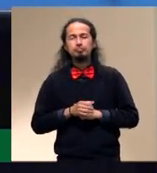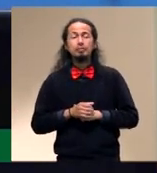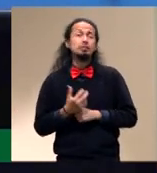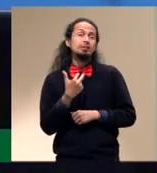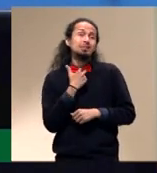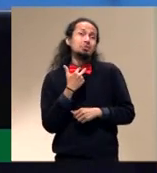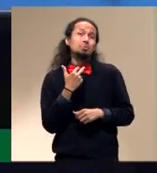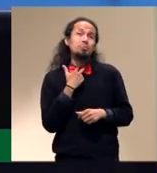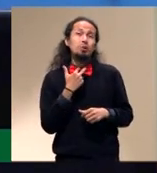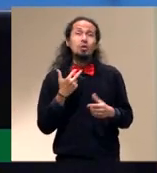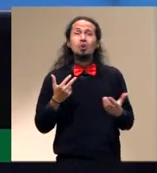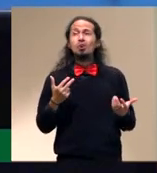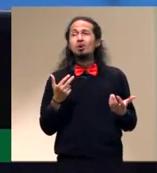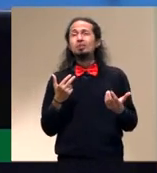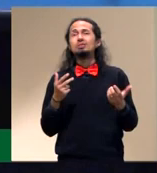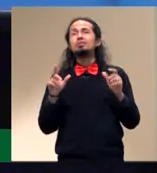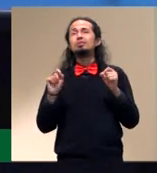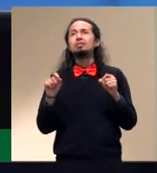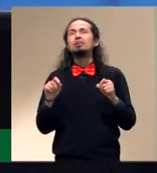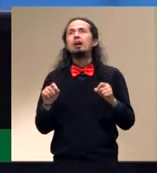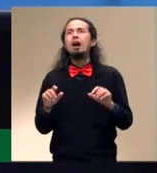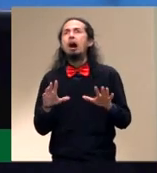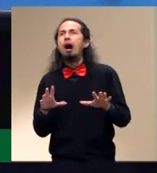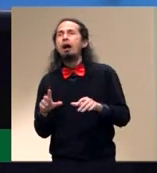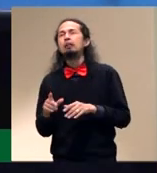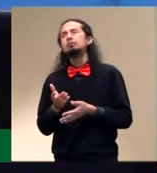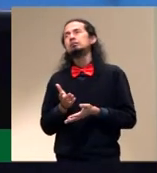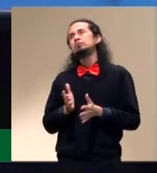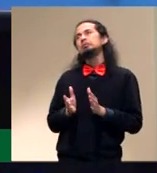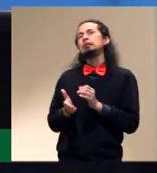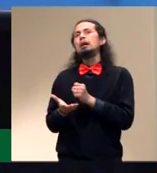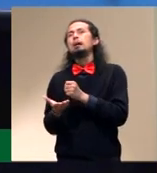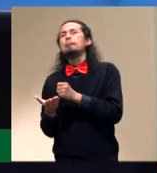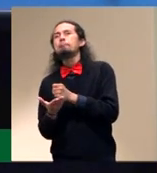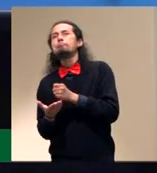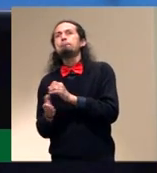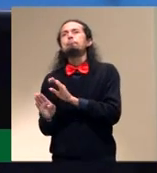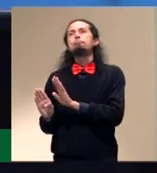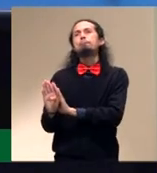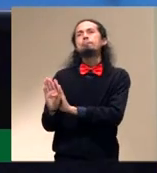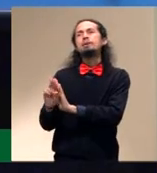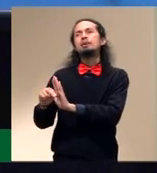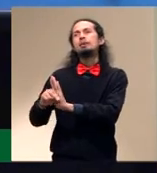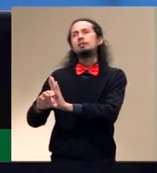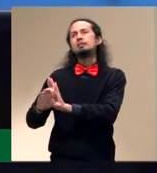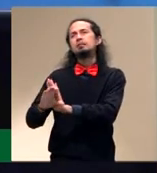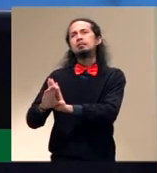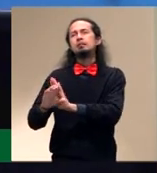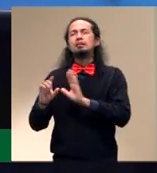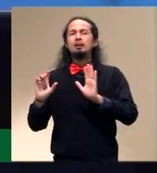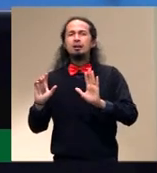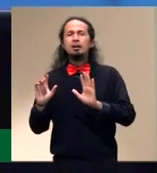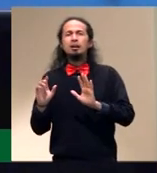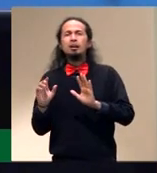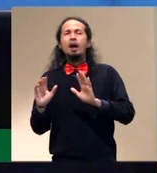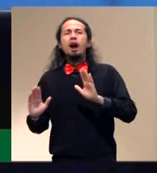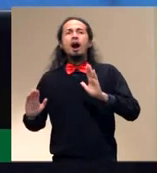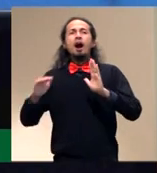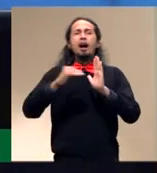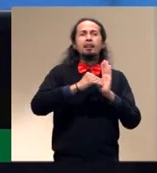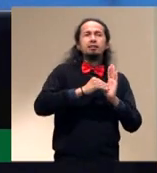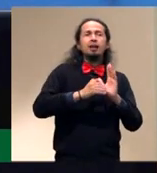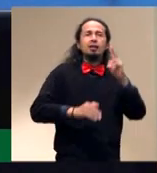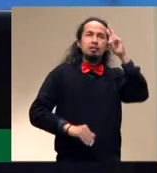àquela exigência da base curricular, que seria construir uma linha de ligação do ensino médio até a educação